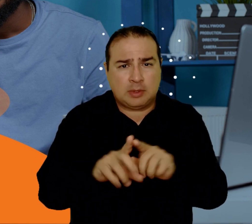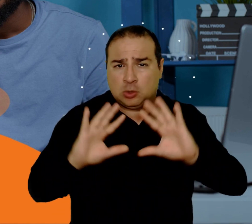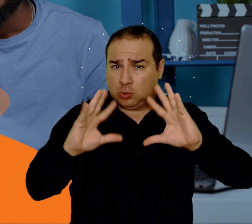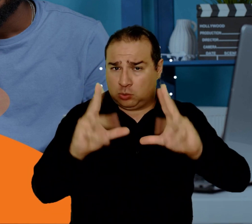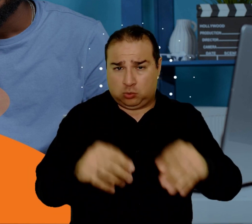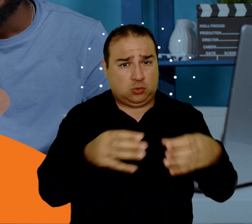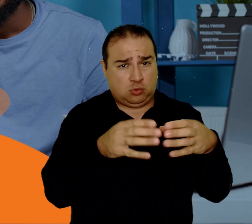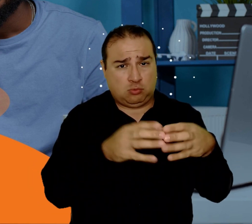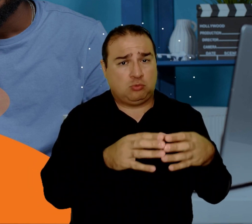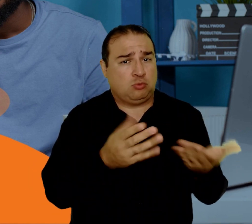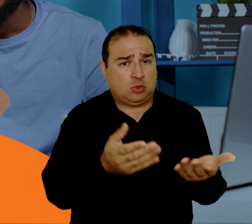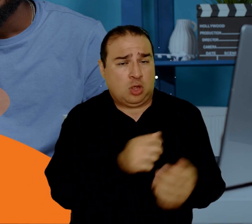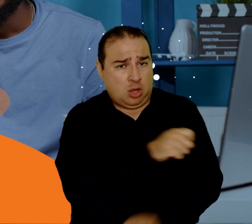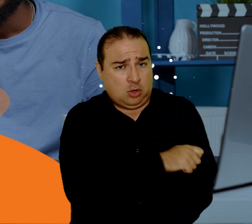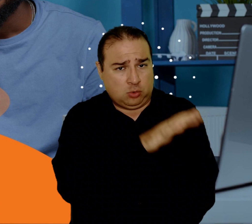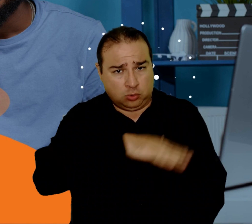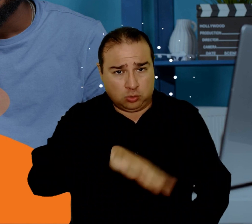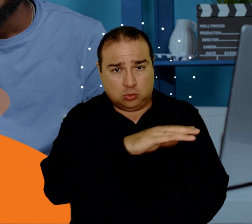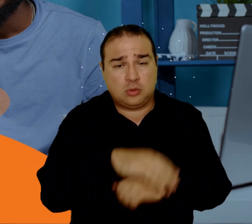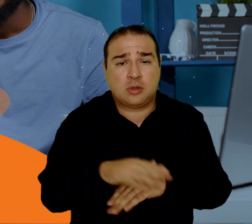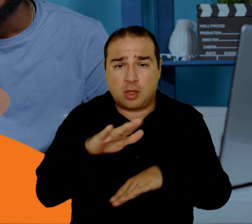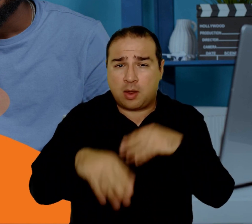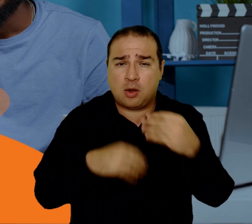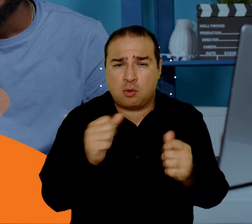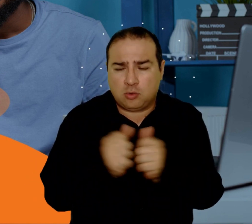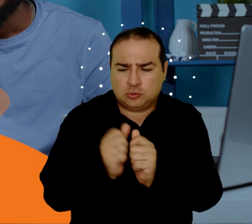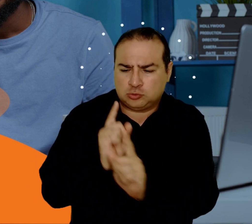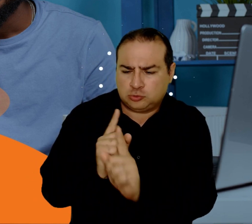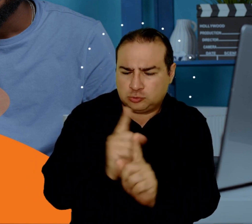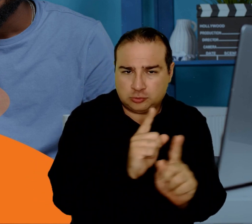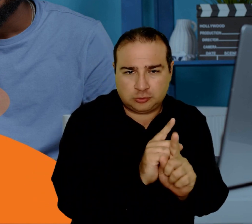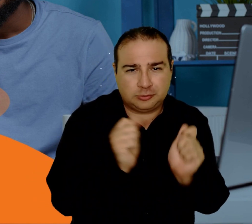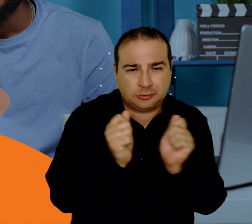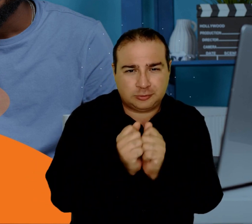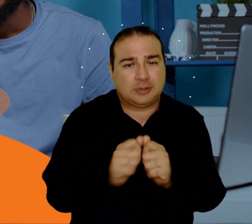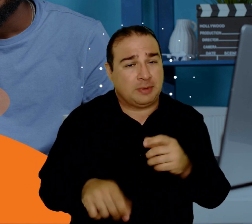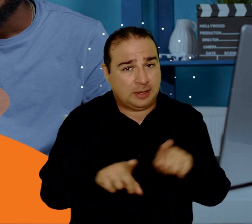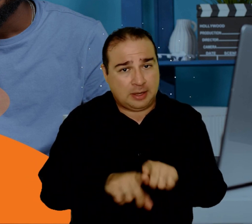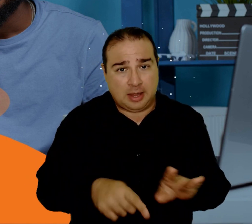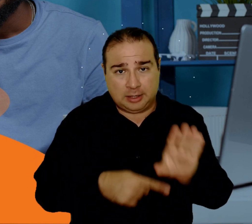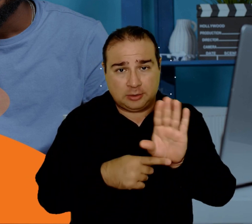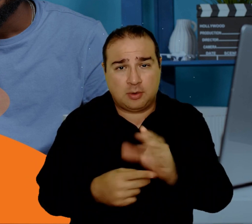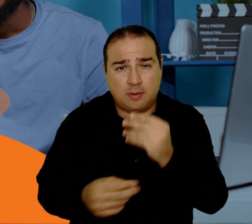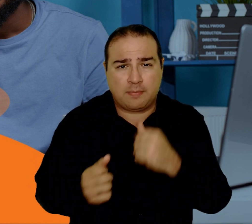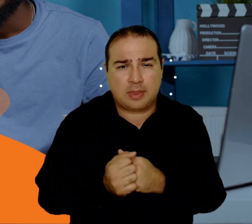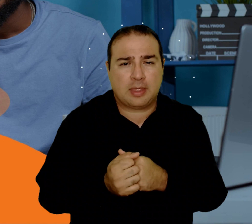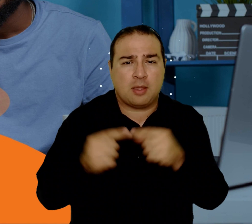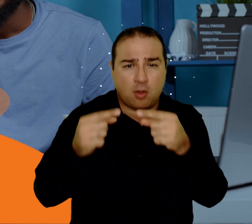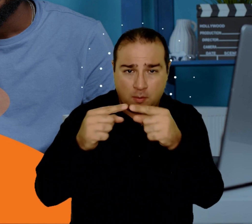mas para toda a turma. Tem também uma área de advocacy, que é um corpo a corpo, junto a legisladores e líderes que